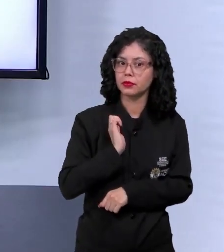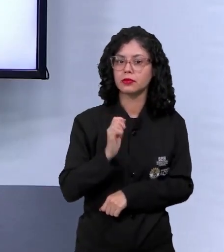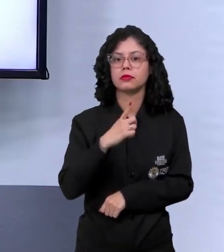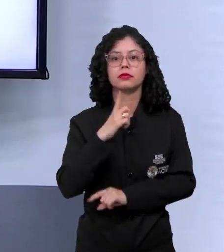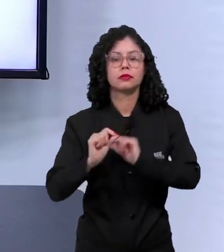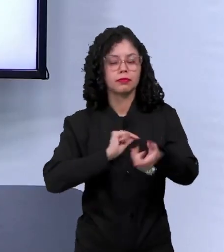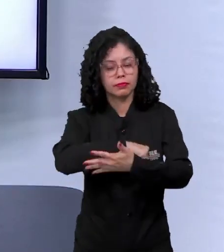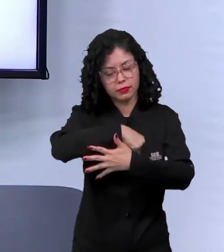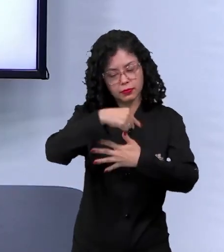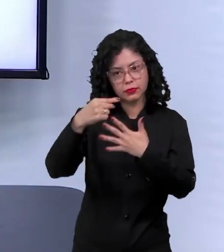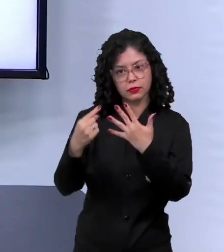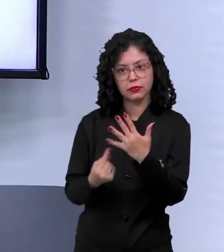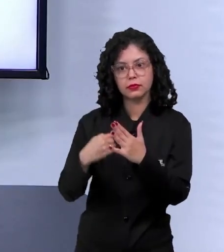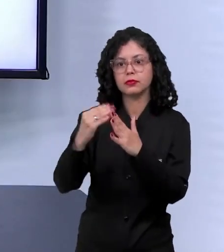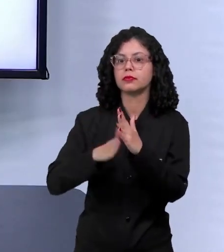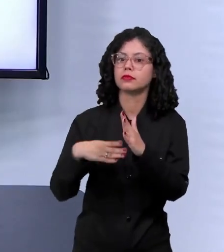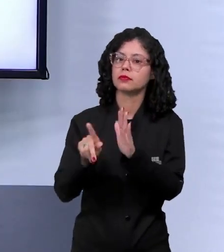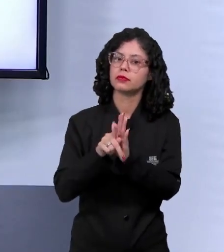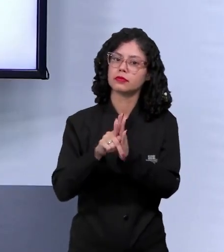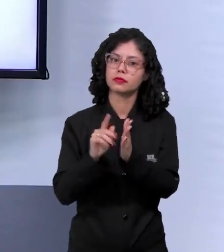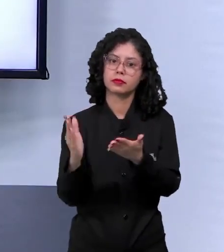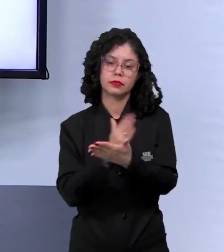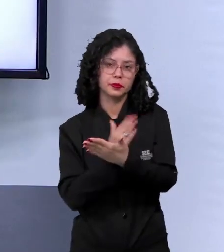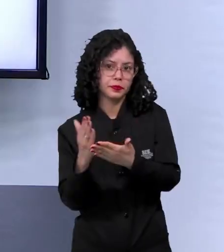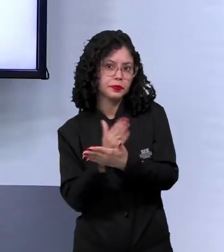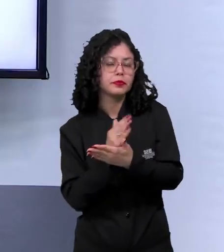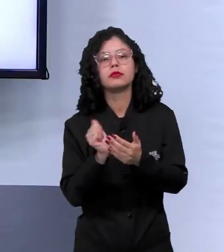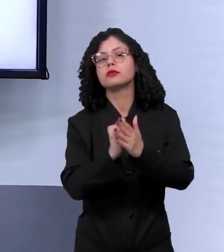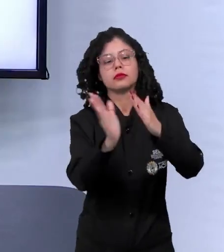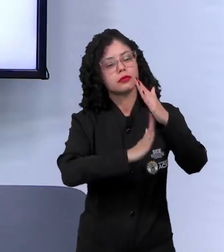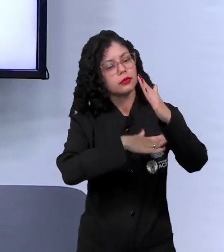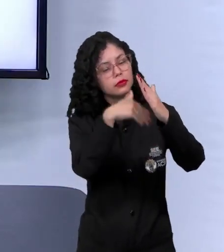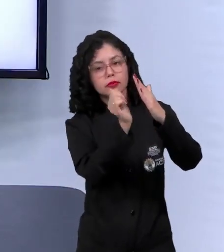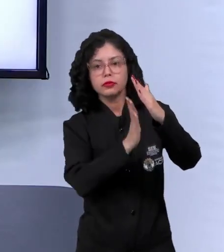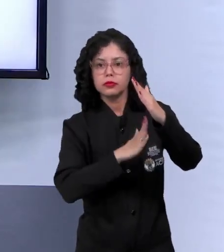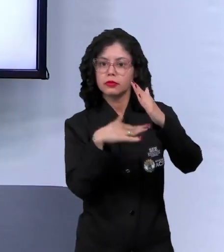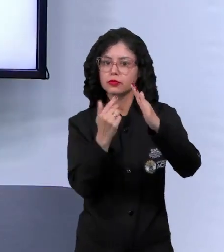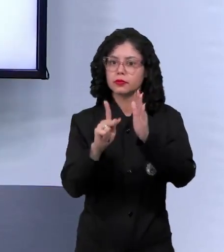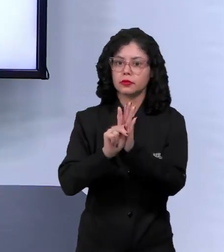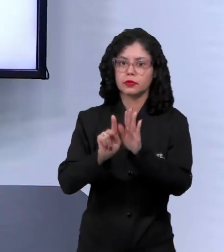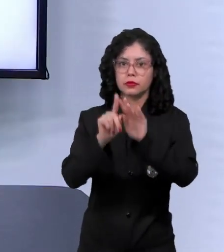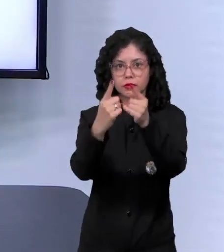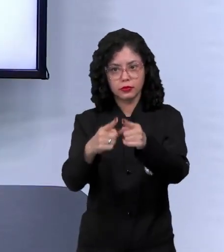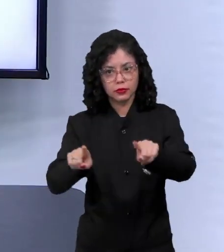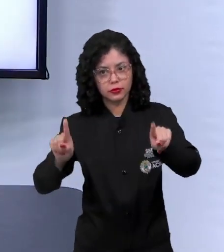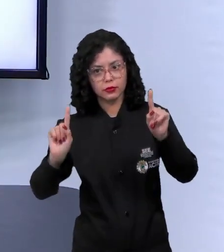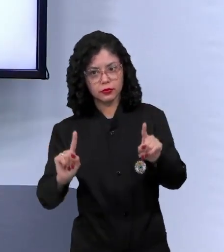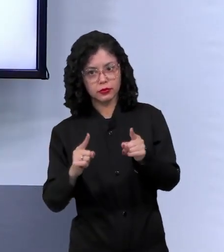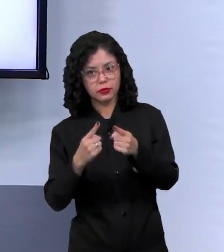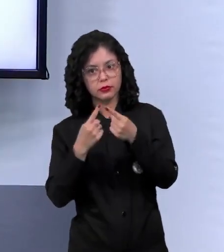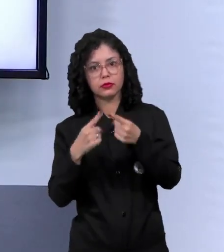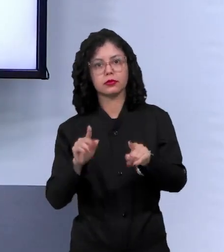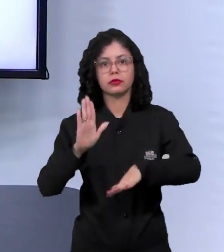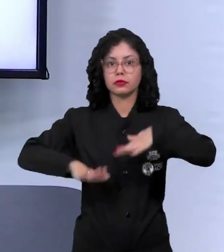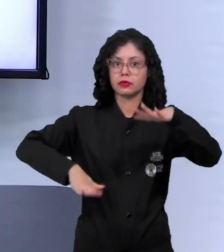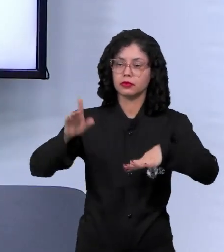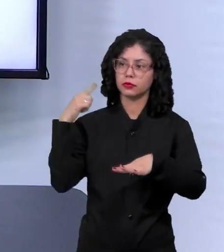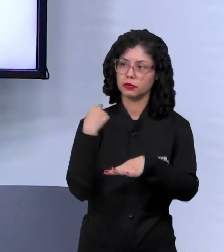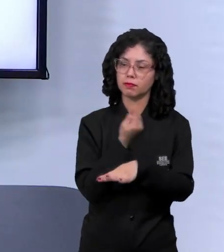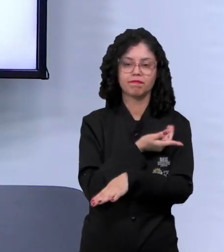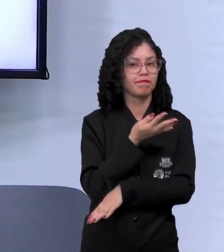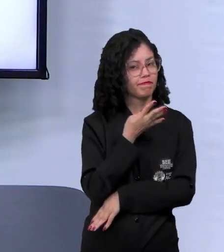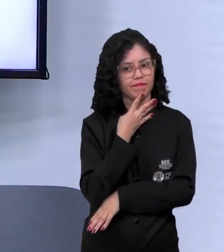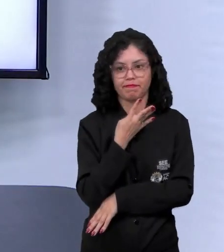rico em diversas obras, seja no livro, seja na pintura e também em músicas, mas muitas vezes nós